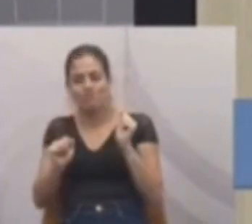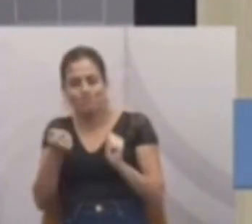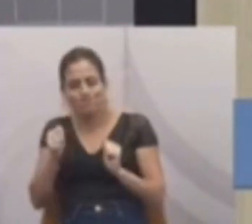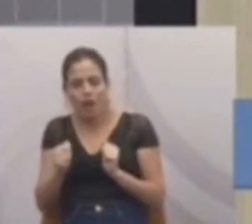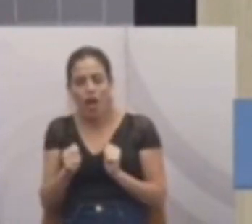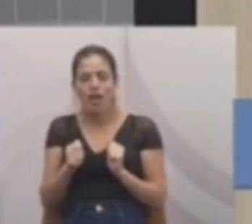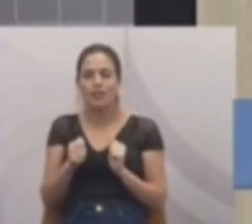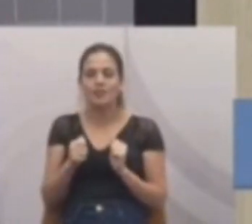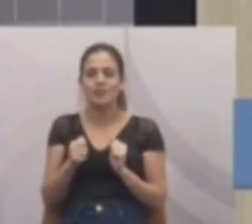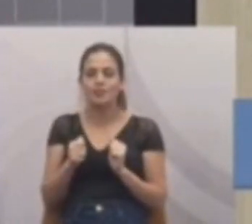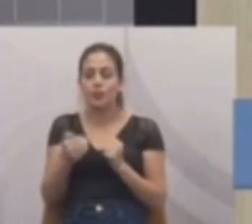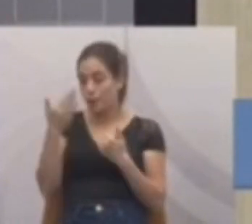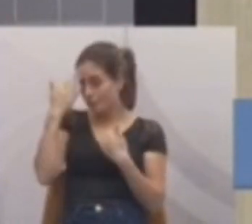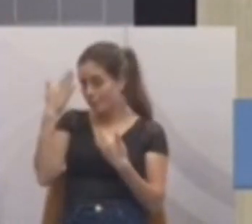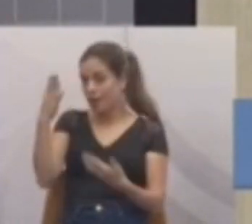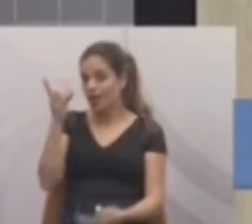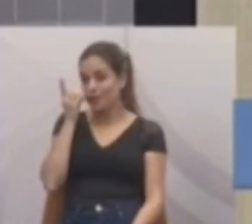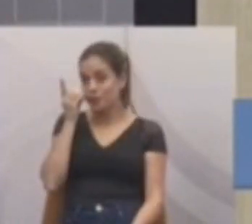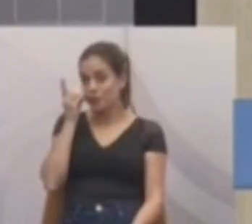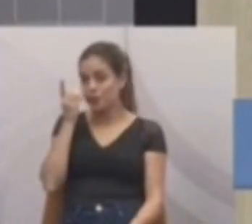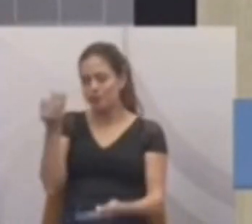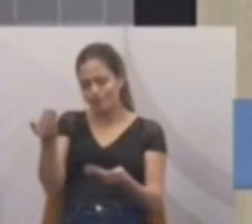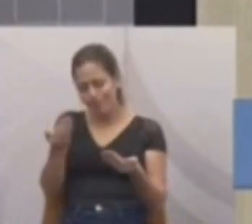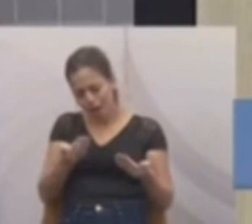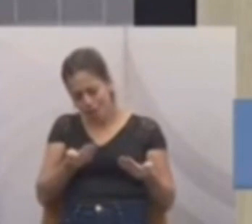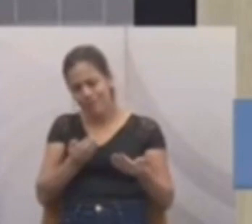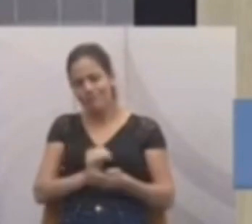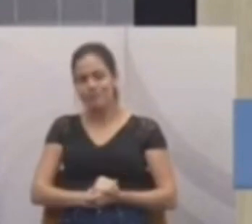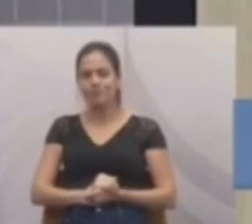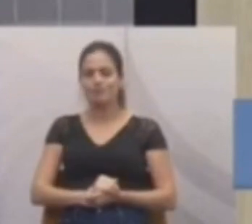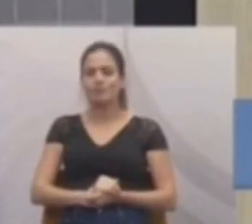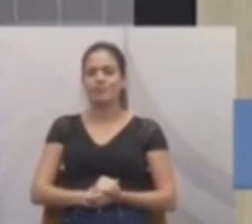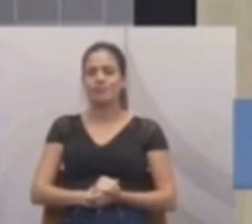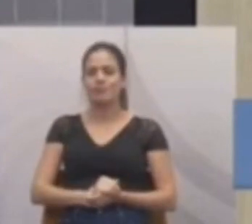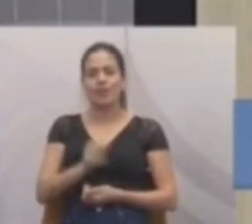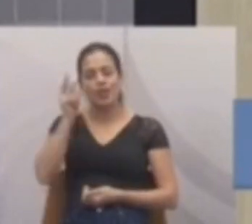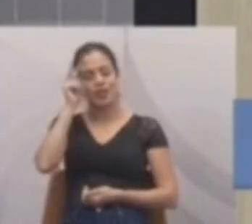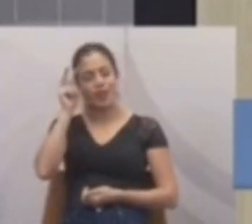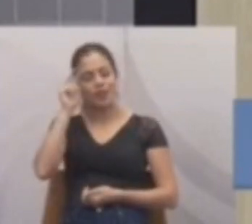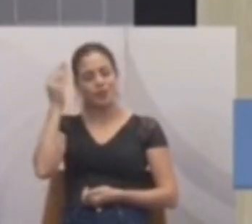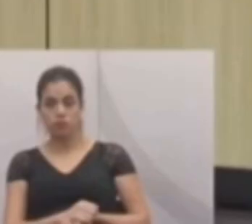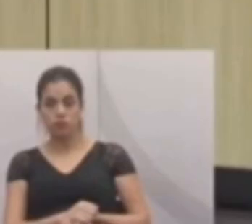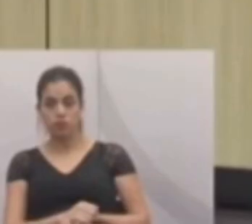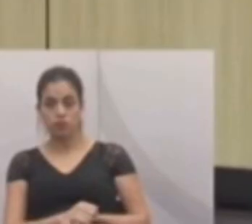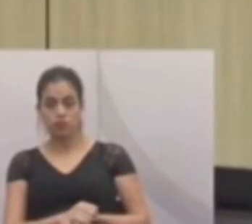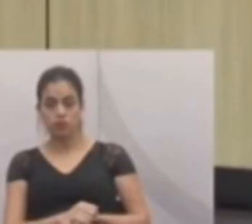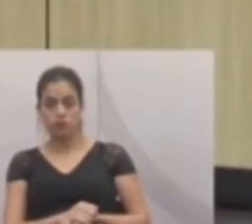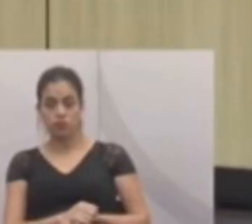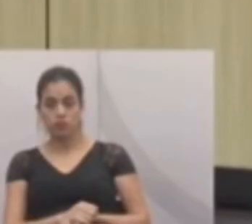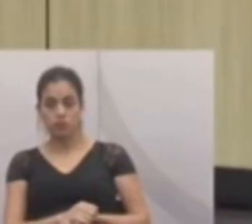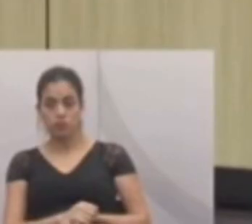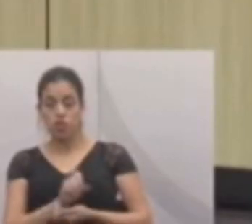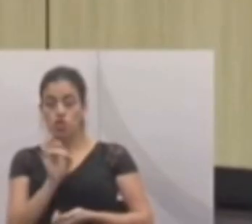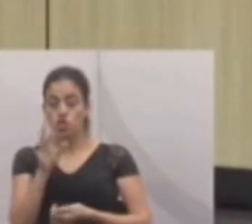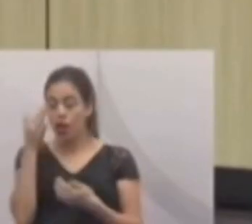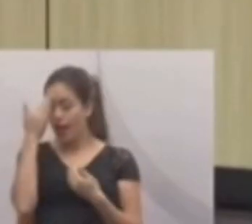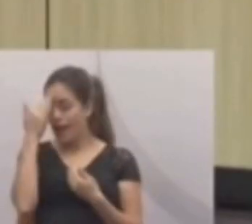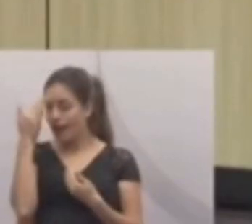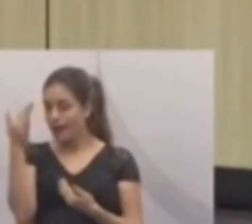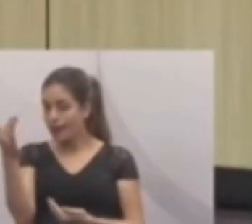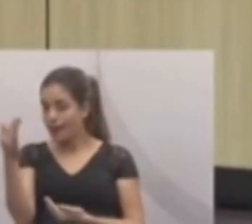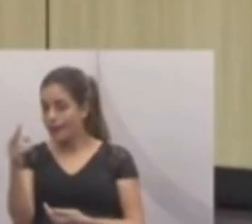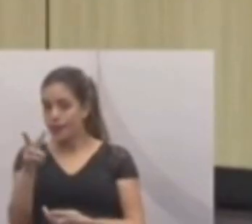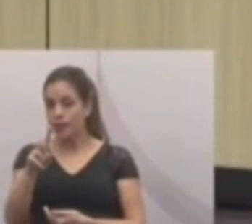etc. Obrigado, Túlio, por esse momento aí da nossa história. Realmente agradecer,